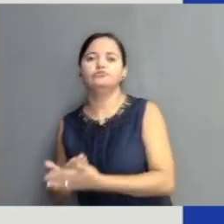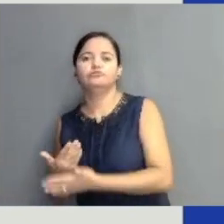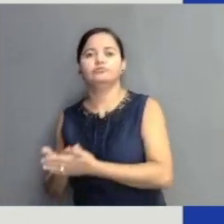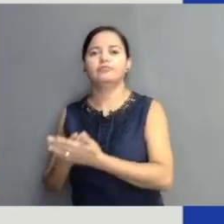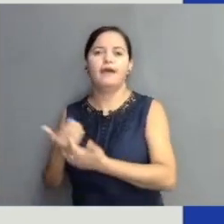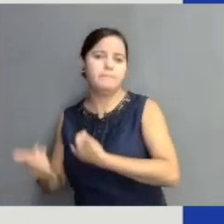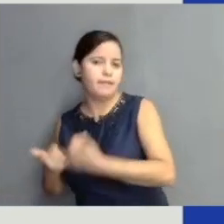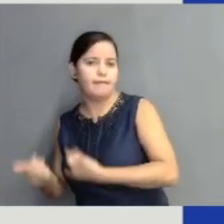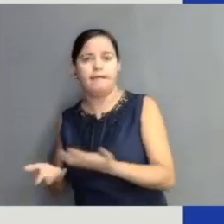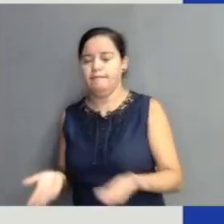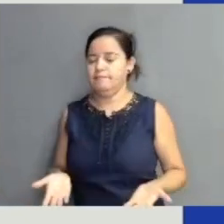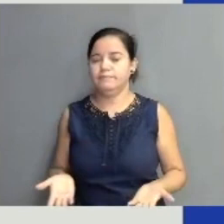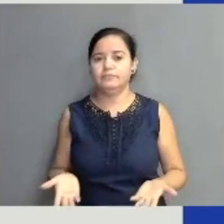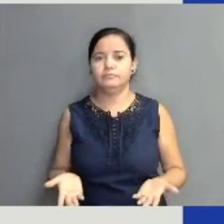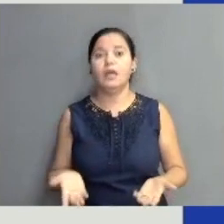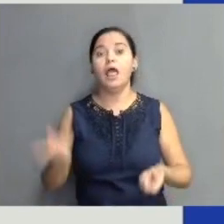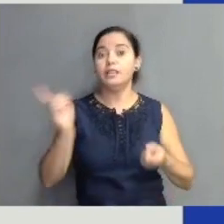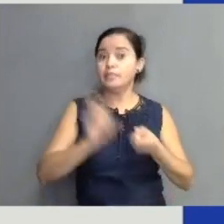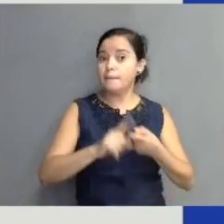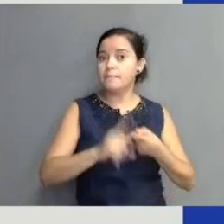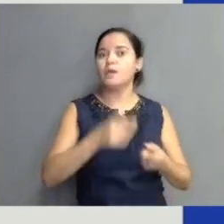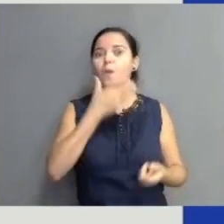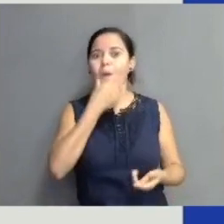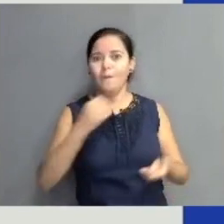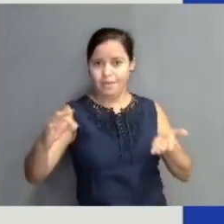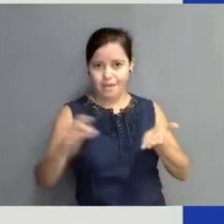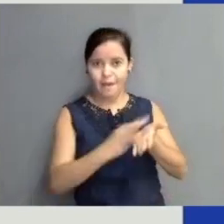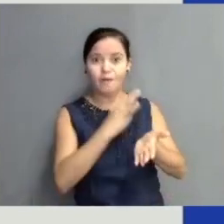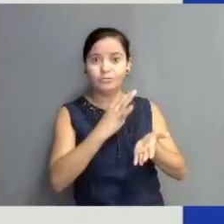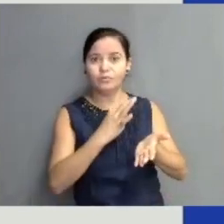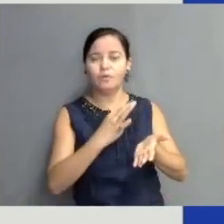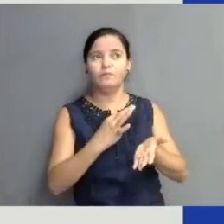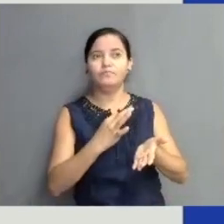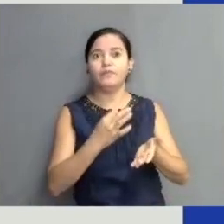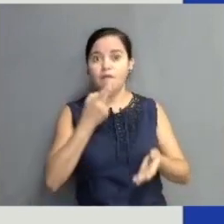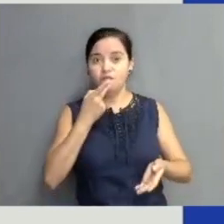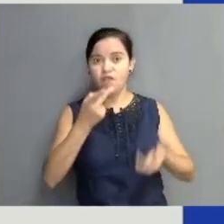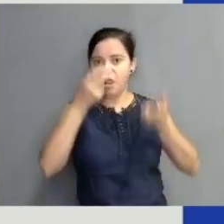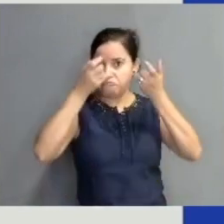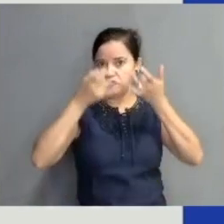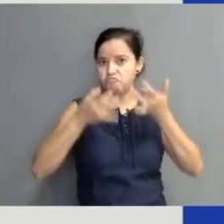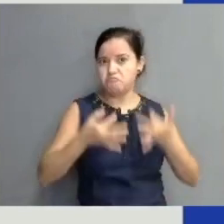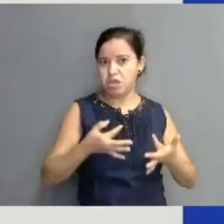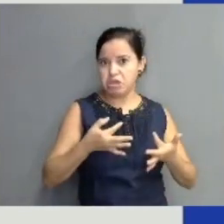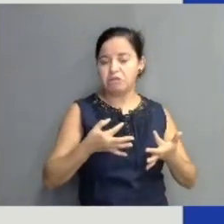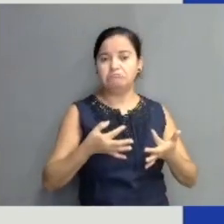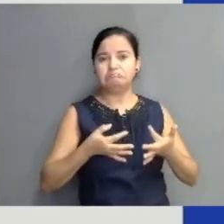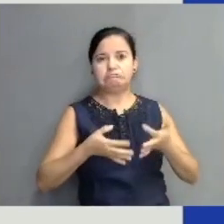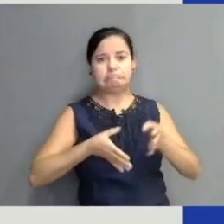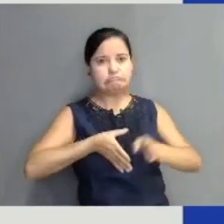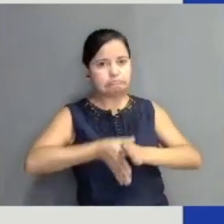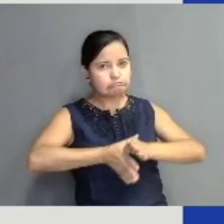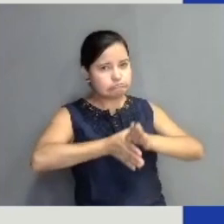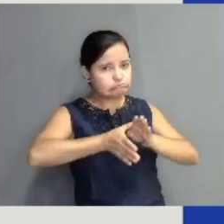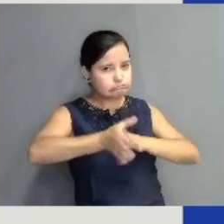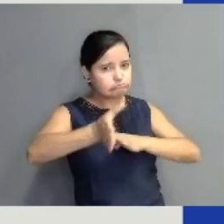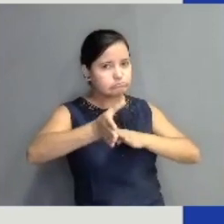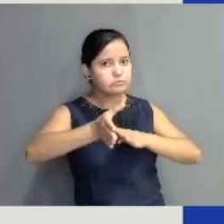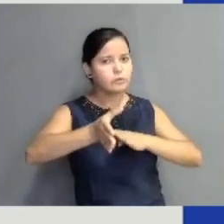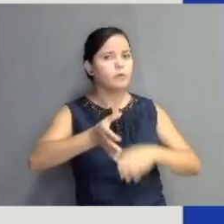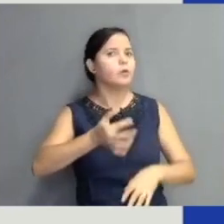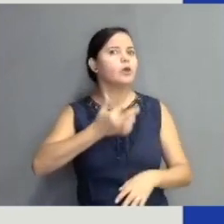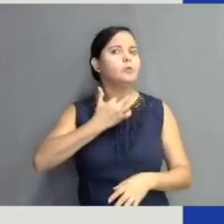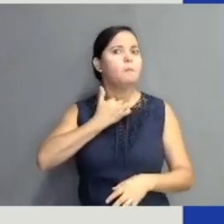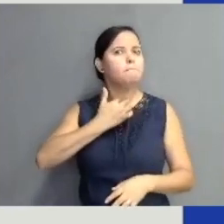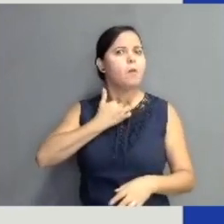muito forte que o autor traz, né, para justificar a sua ideia, né, que é porque a criança não